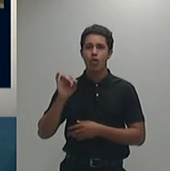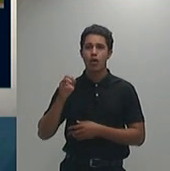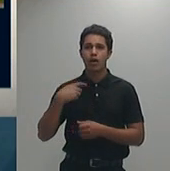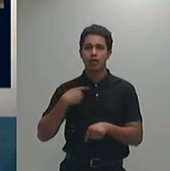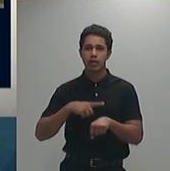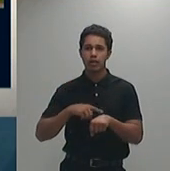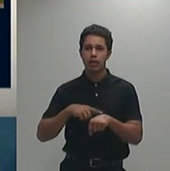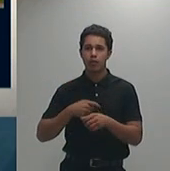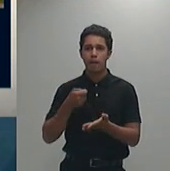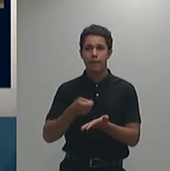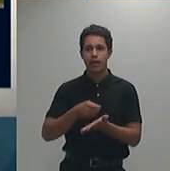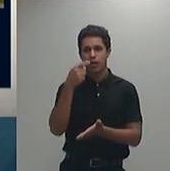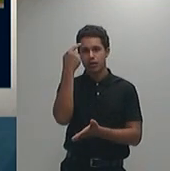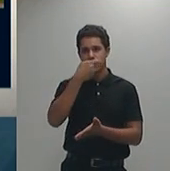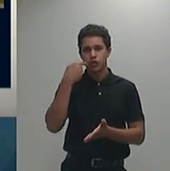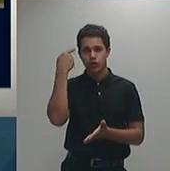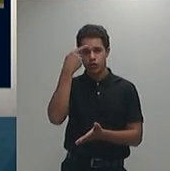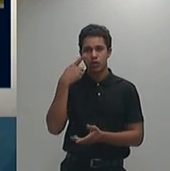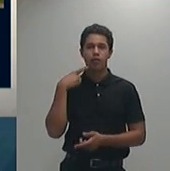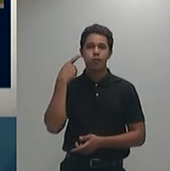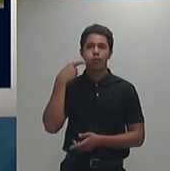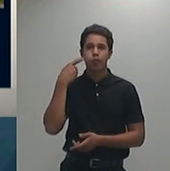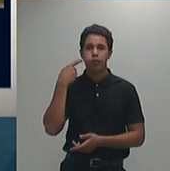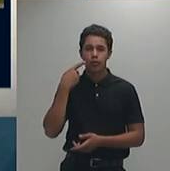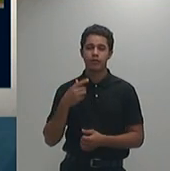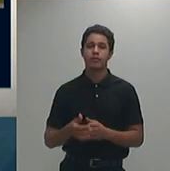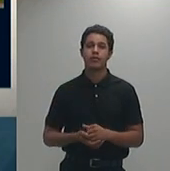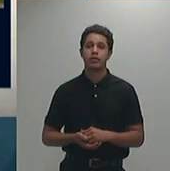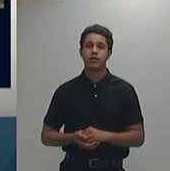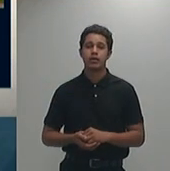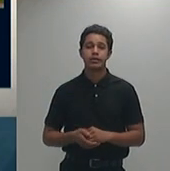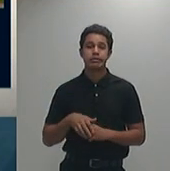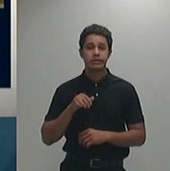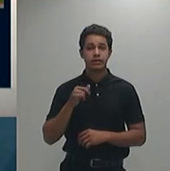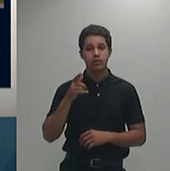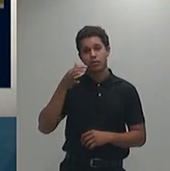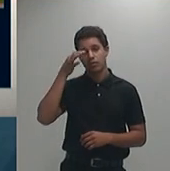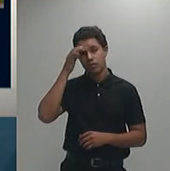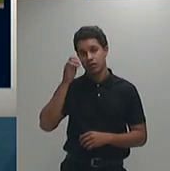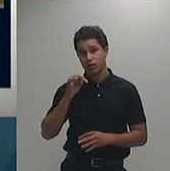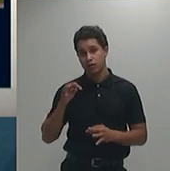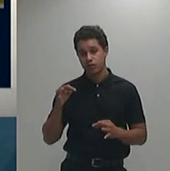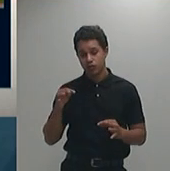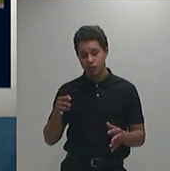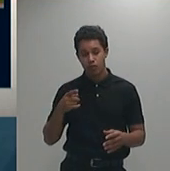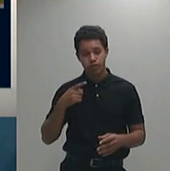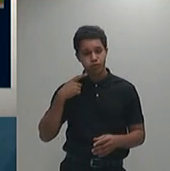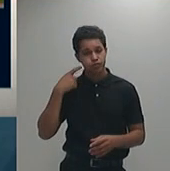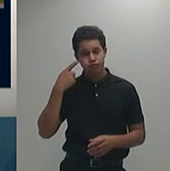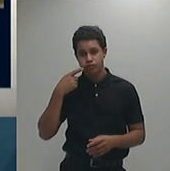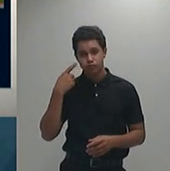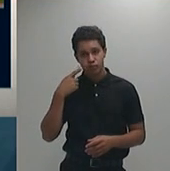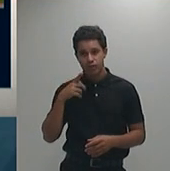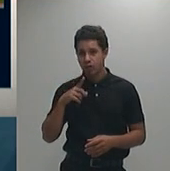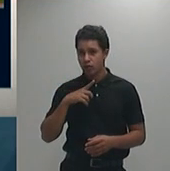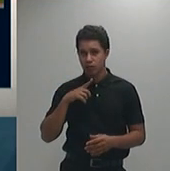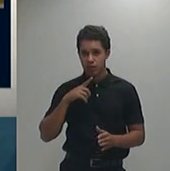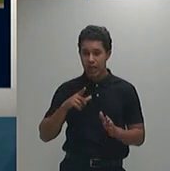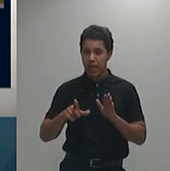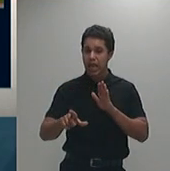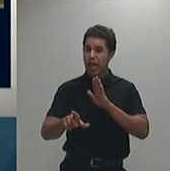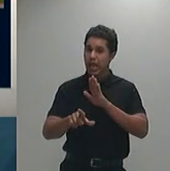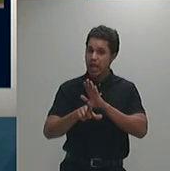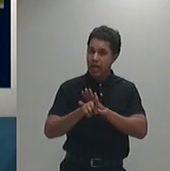cê entendeu no referido precedente que os advogados não possuem legitimação passiva